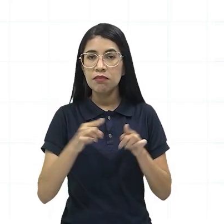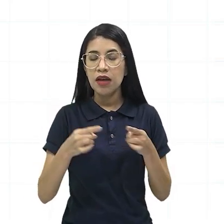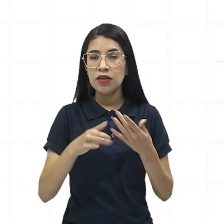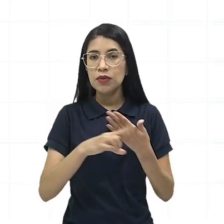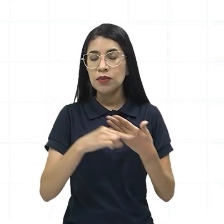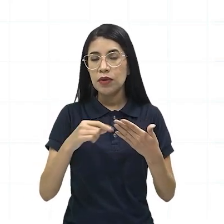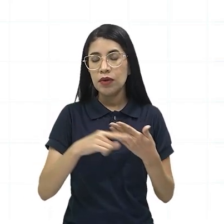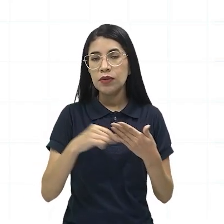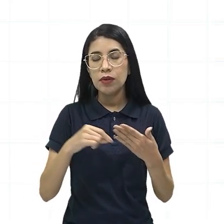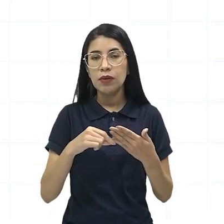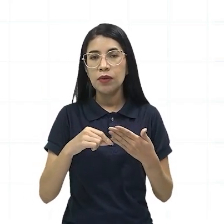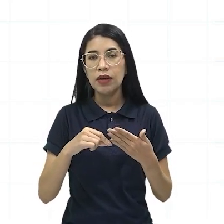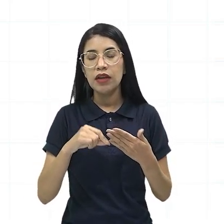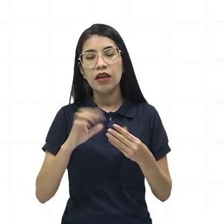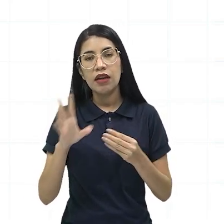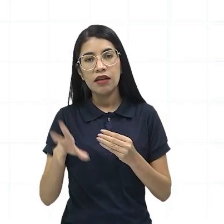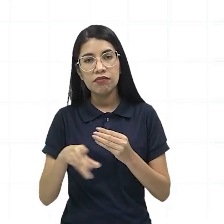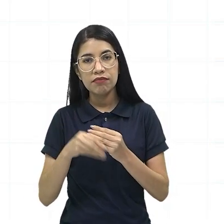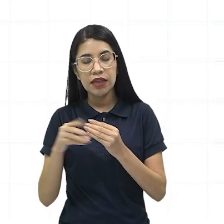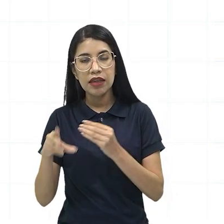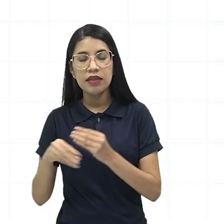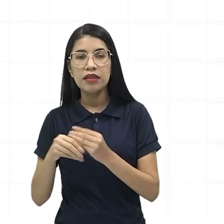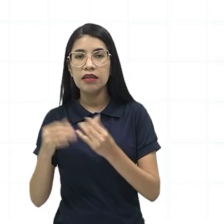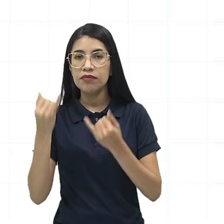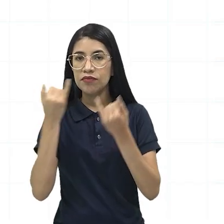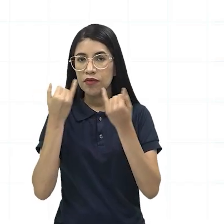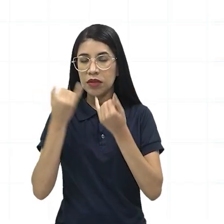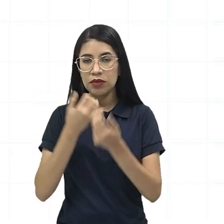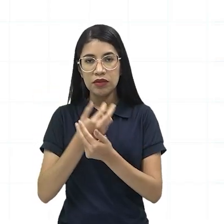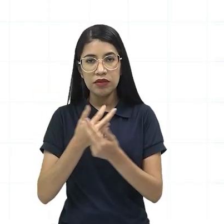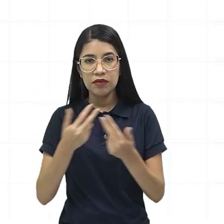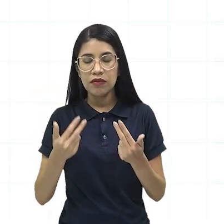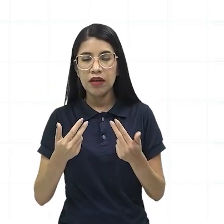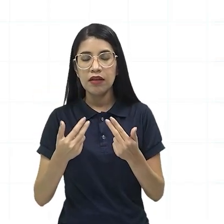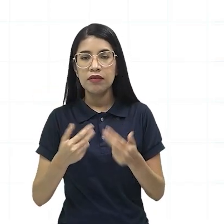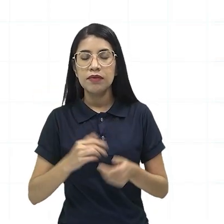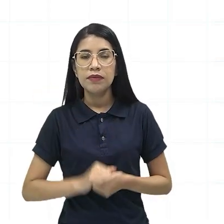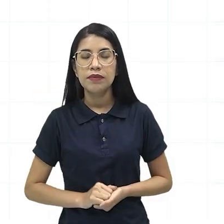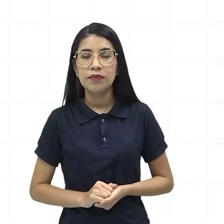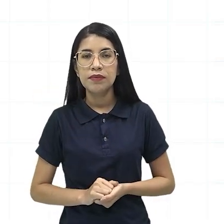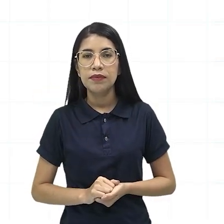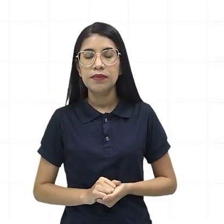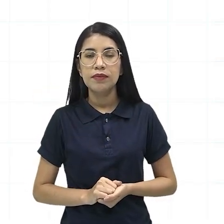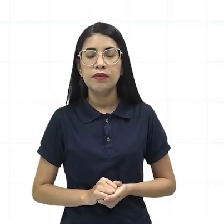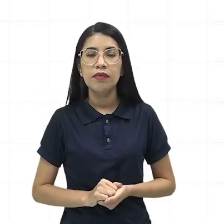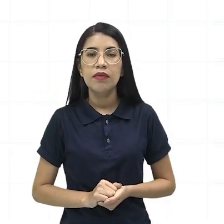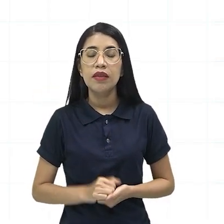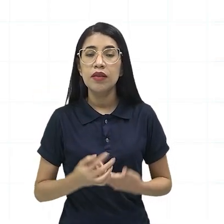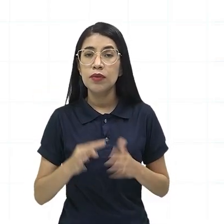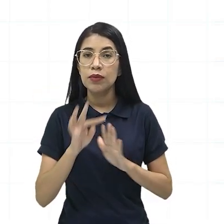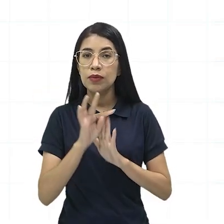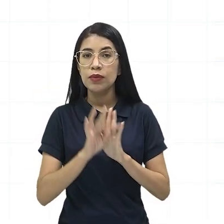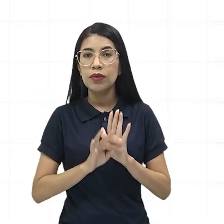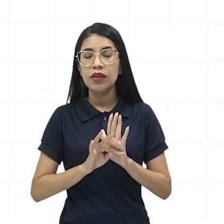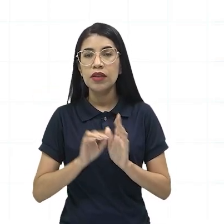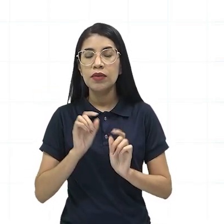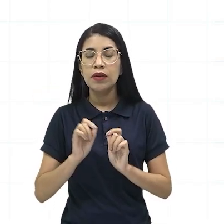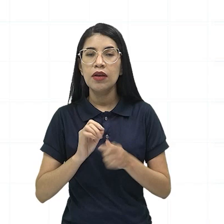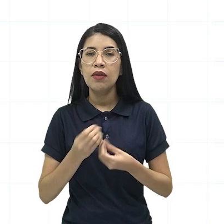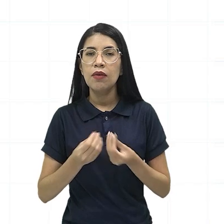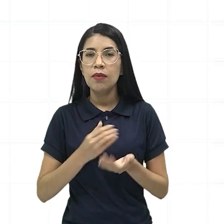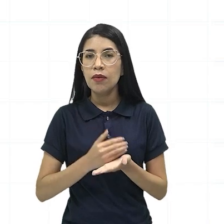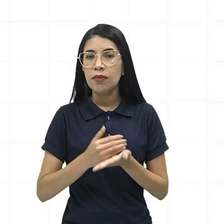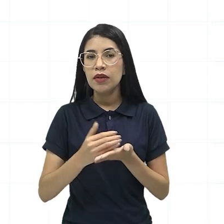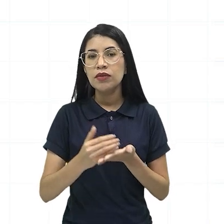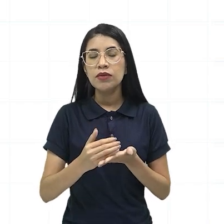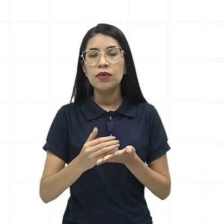ele vai acrescentar essas informações fictícias. No caso do nosso texto, a gente tem ali o tudo começou quando